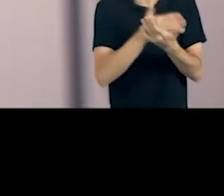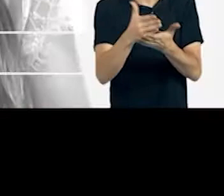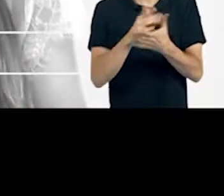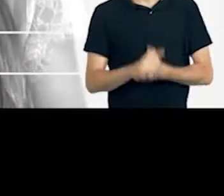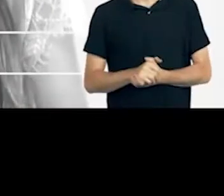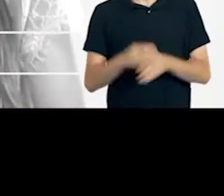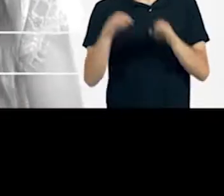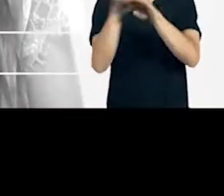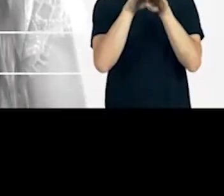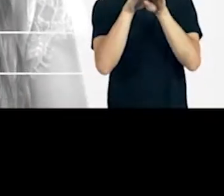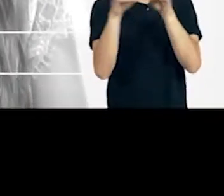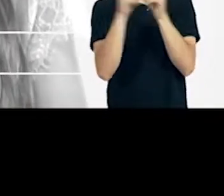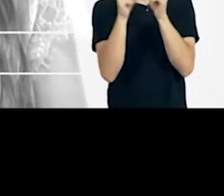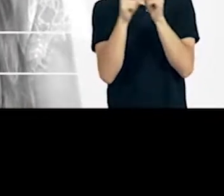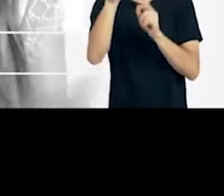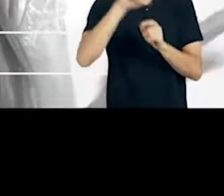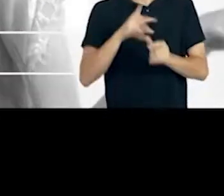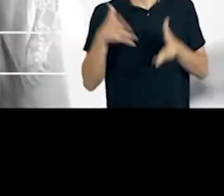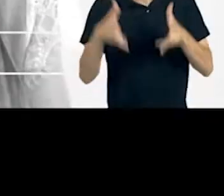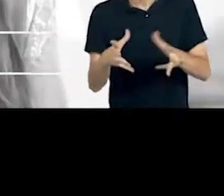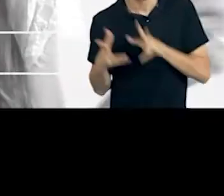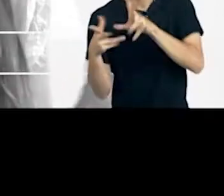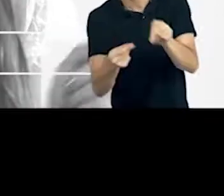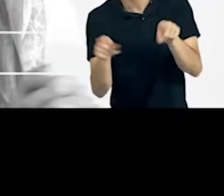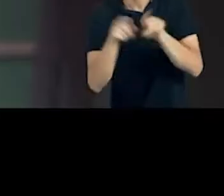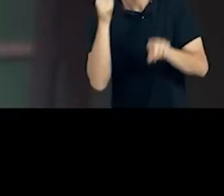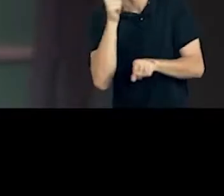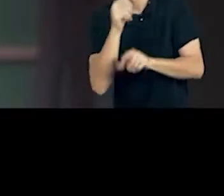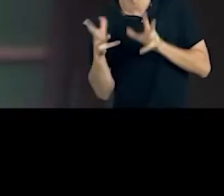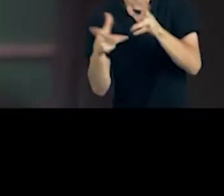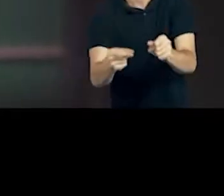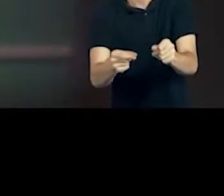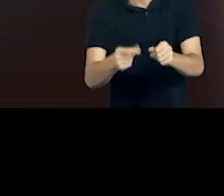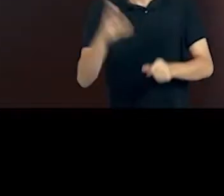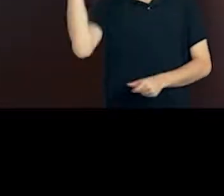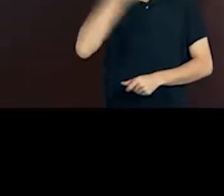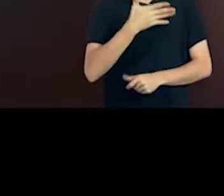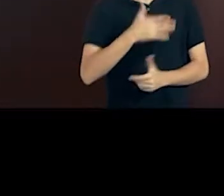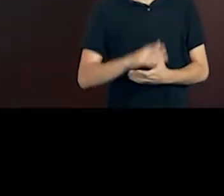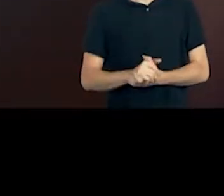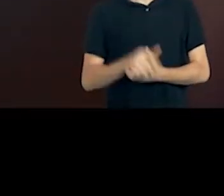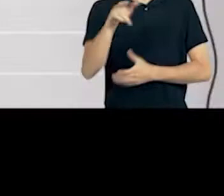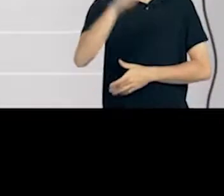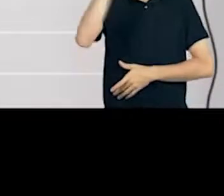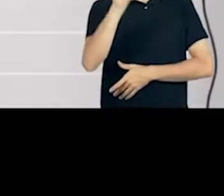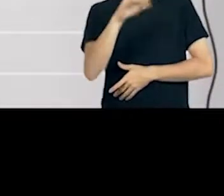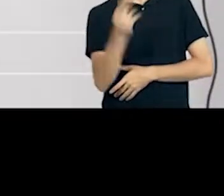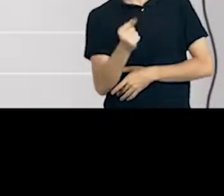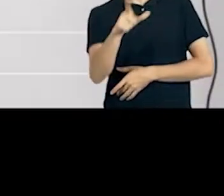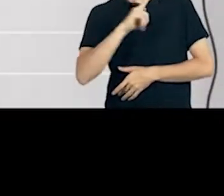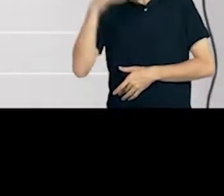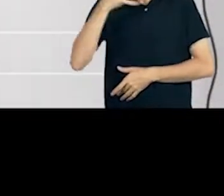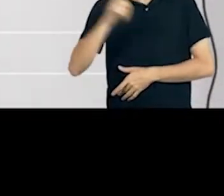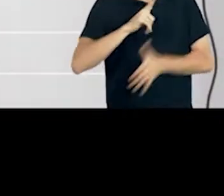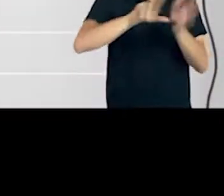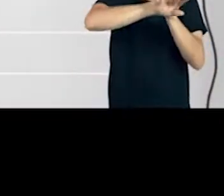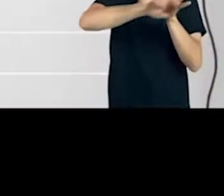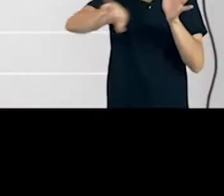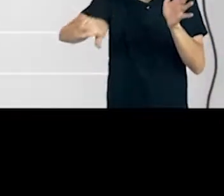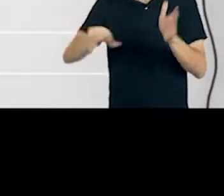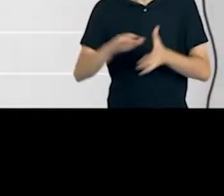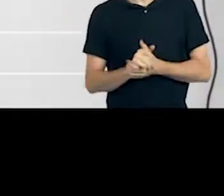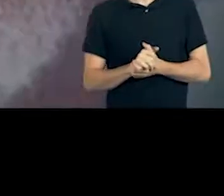faz com a participação de todos e todas. Foi ótima! Aprovado! O Brasil já não aceita mais política